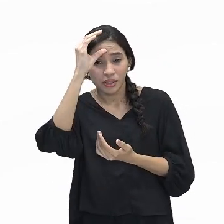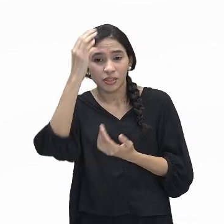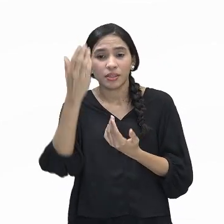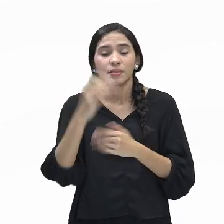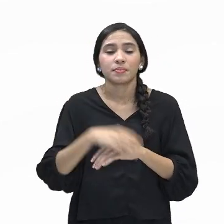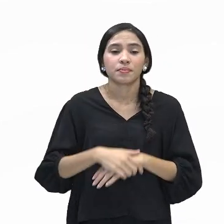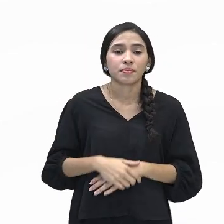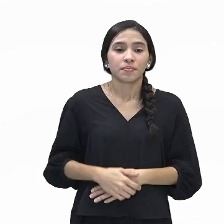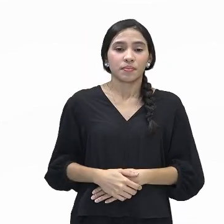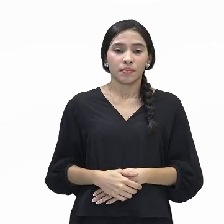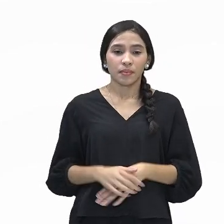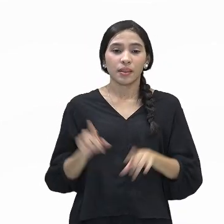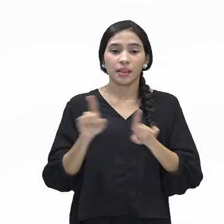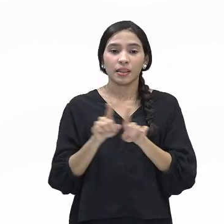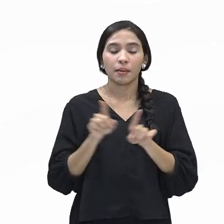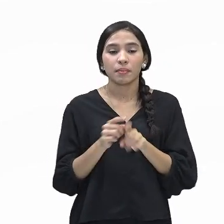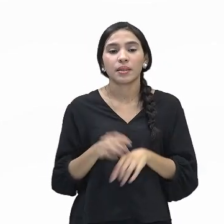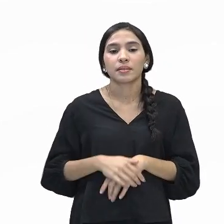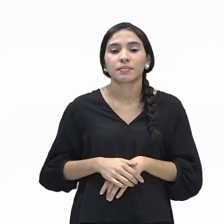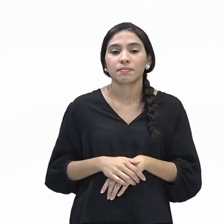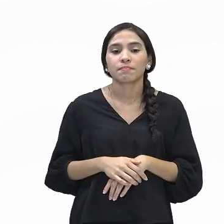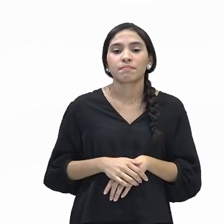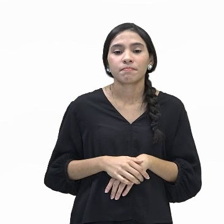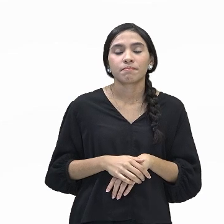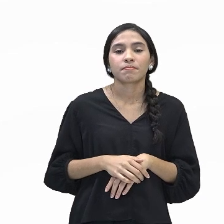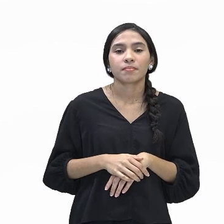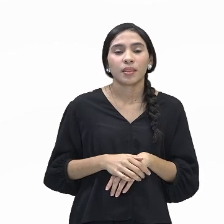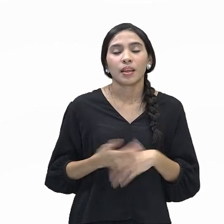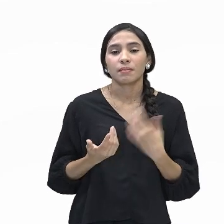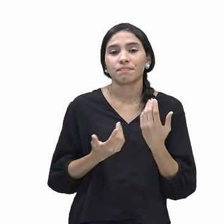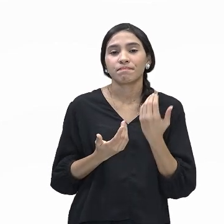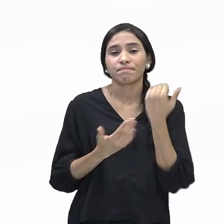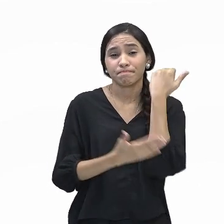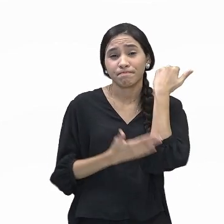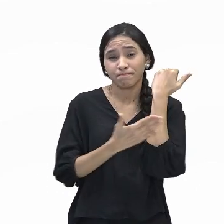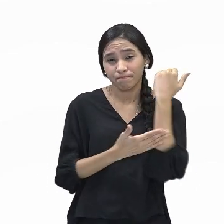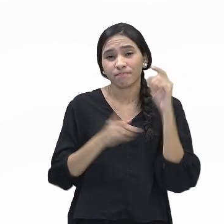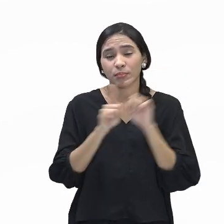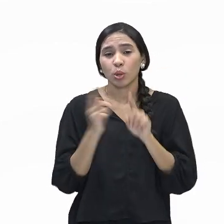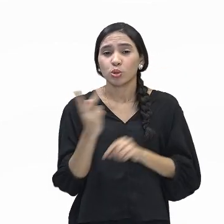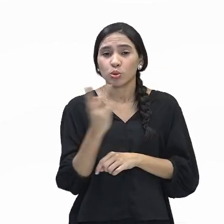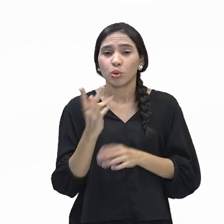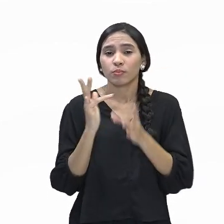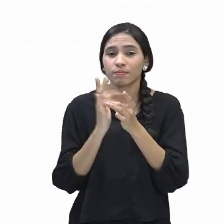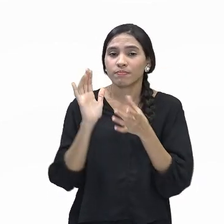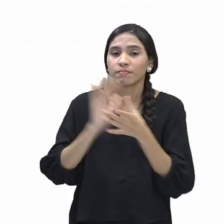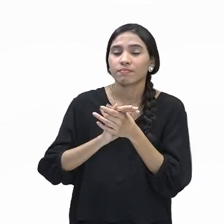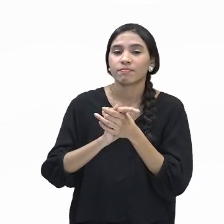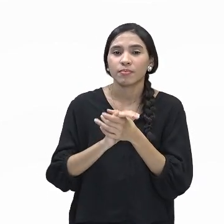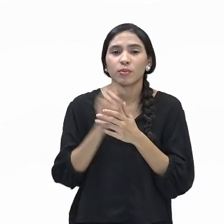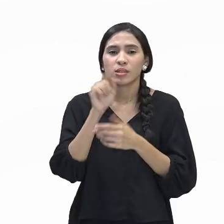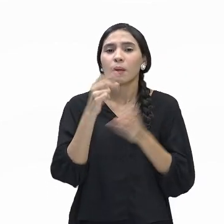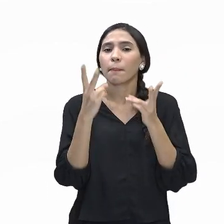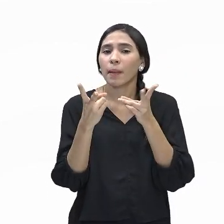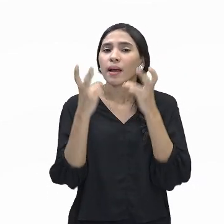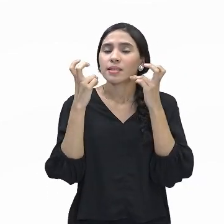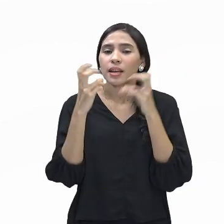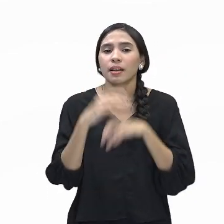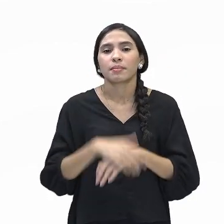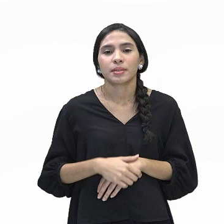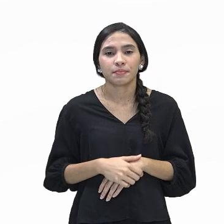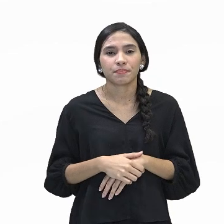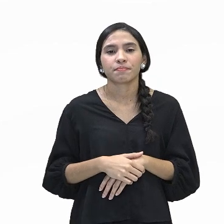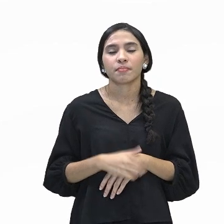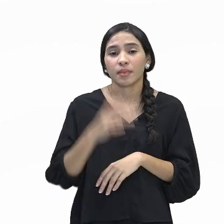certo? E são traídas por seus companheiros. Então, percebam aí que elas eram tão ingênuas que as pessoas conseguiam